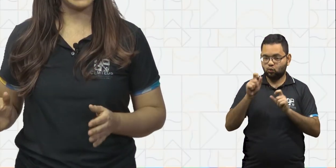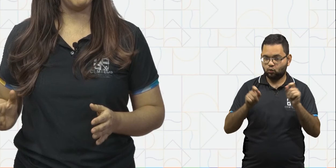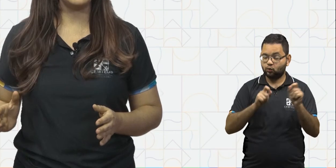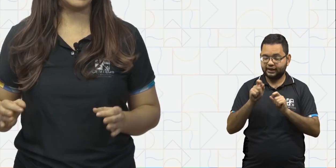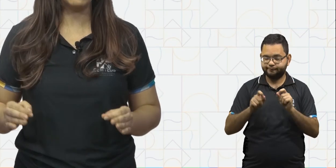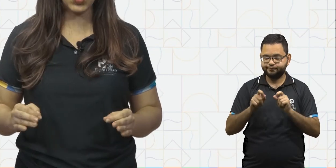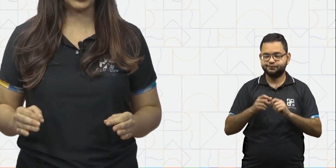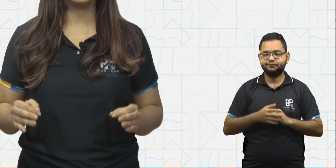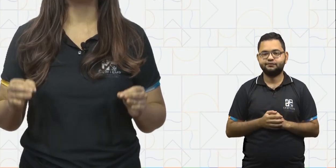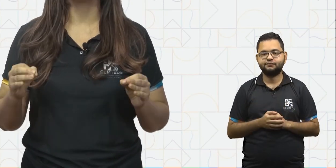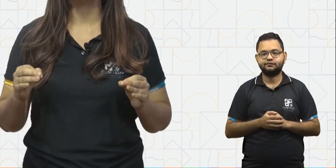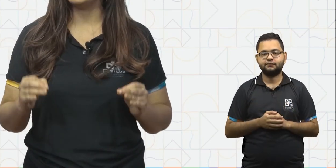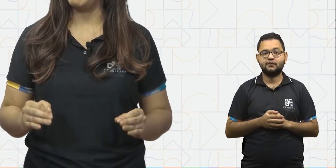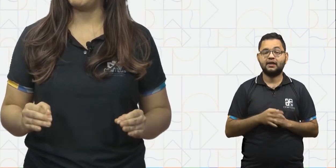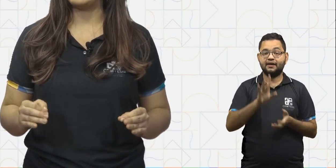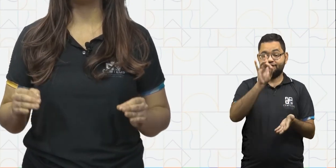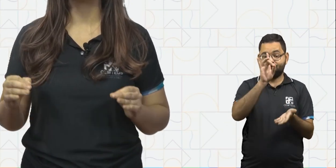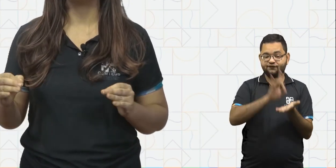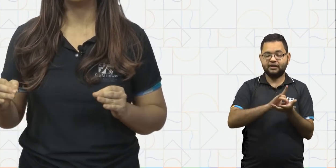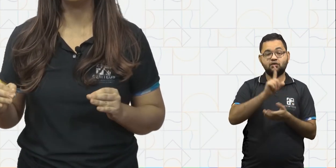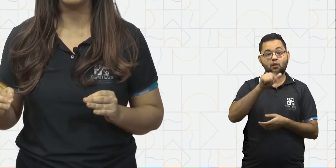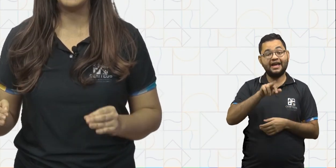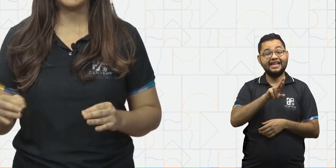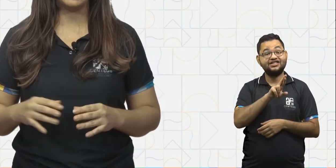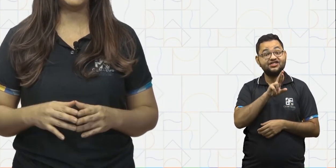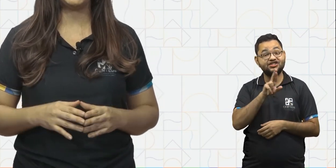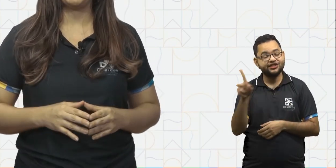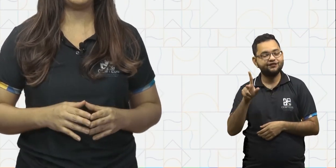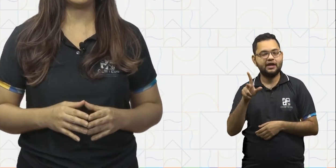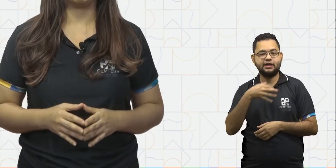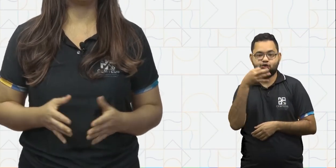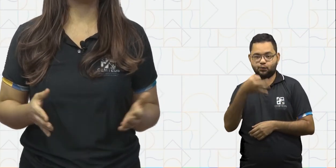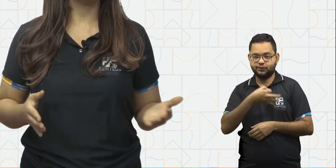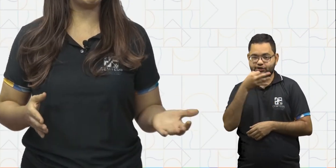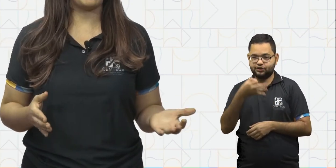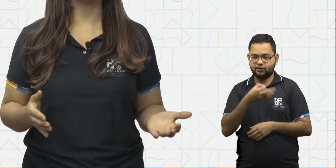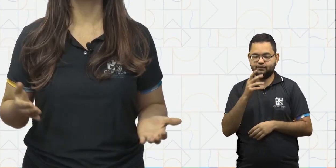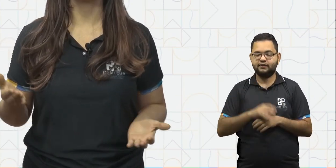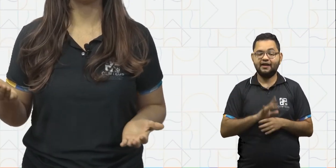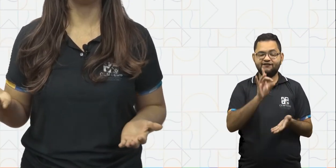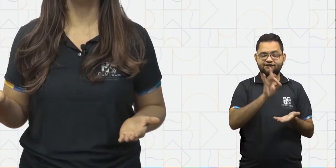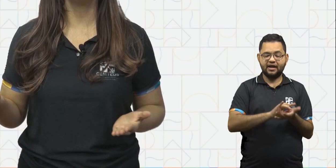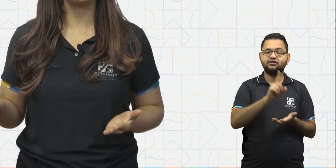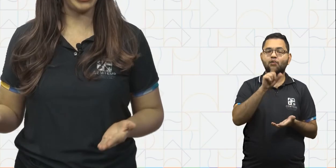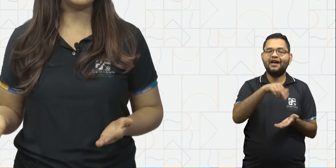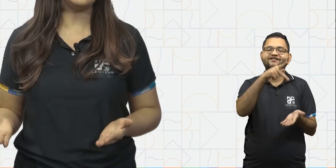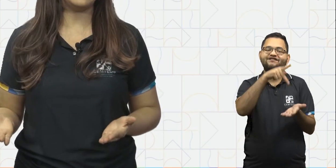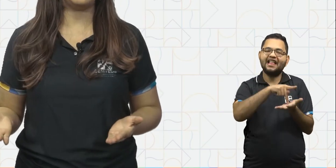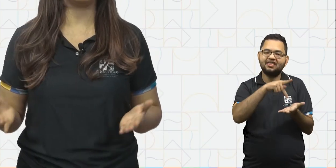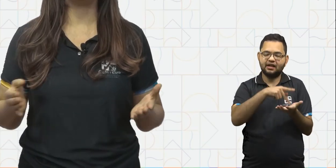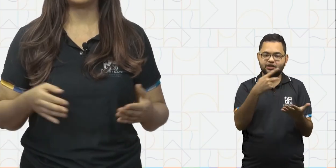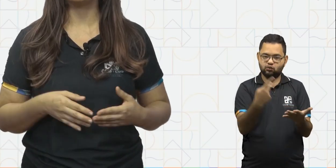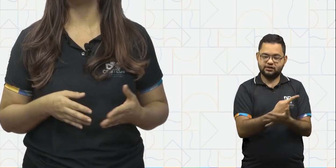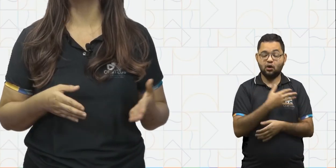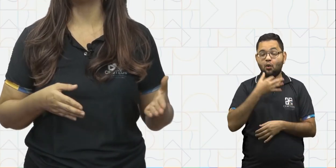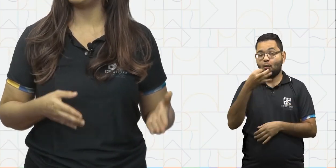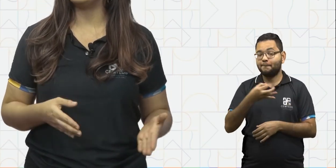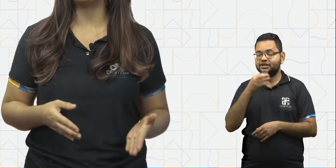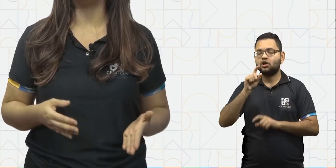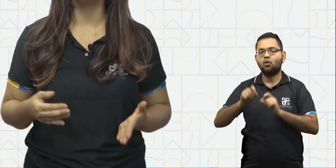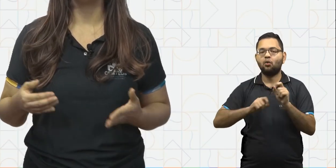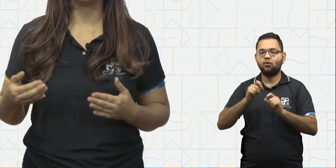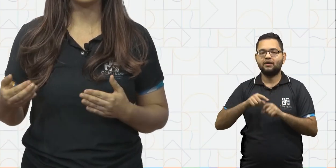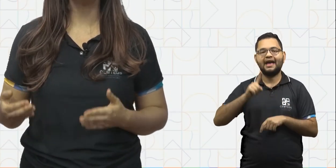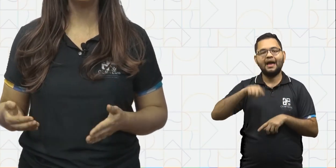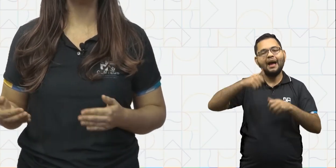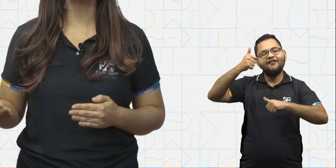Estudamos e aprendemos hoje que fato é diferente de opinião. Fato é algo verdadeiro, enquanto